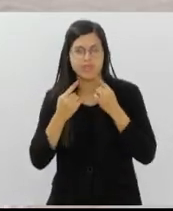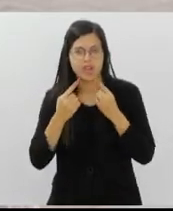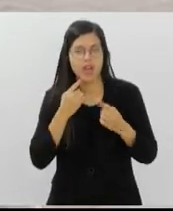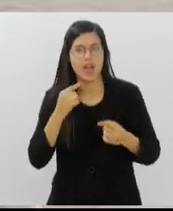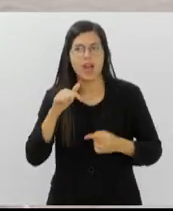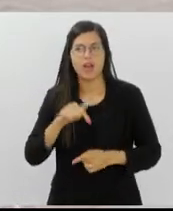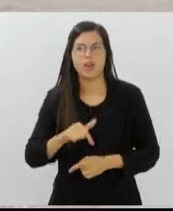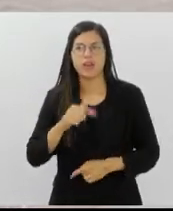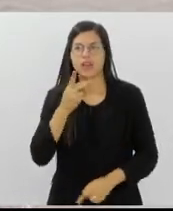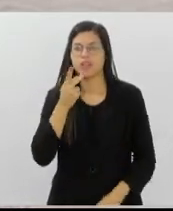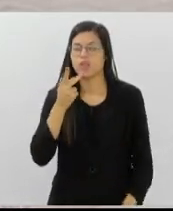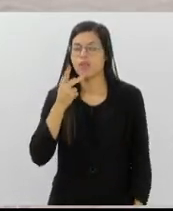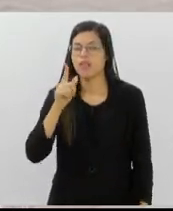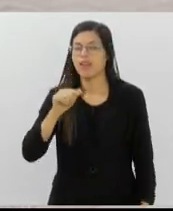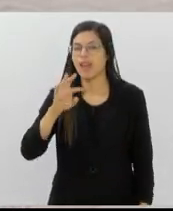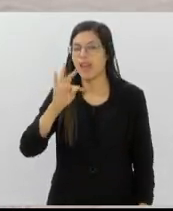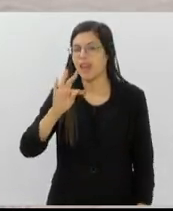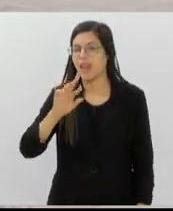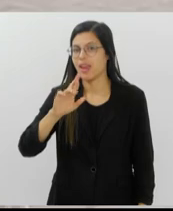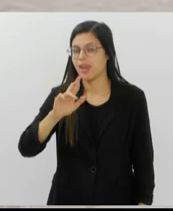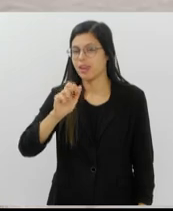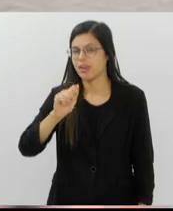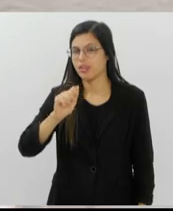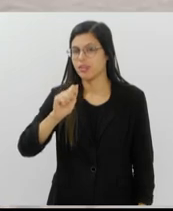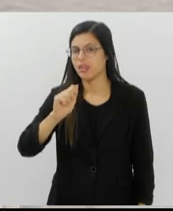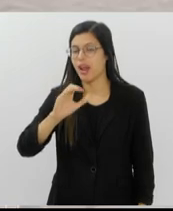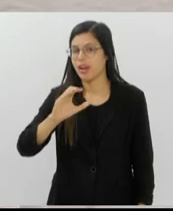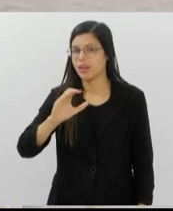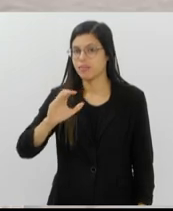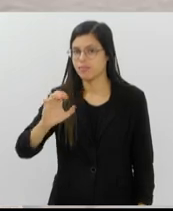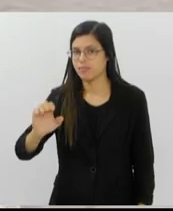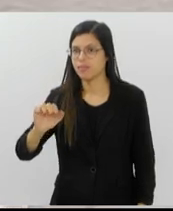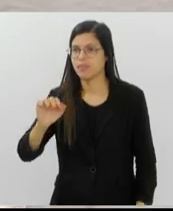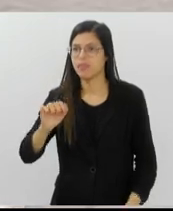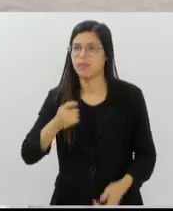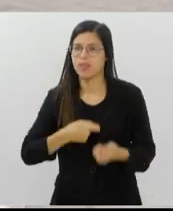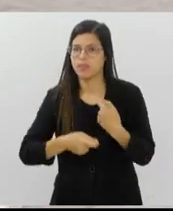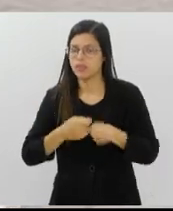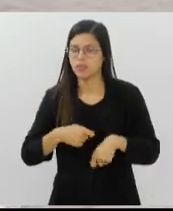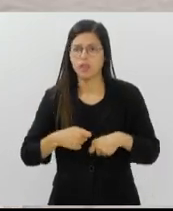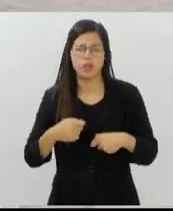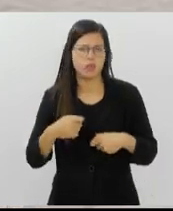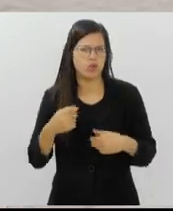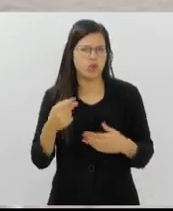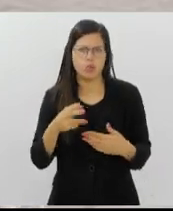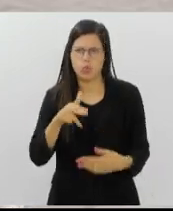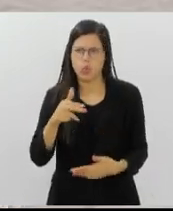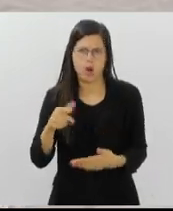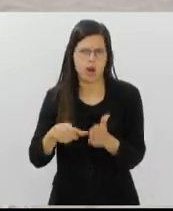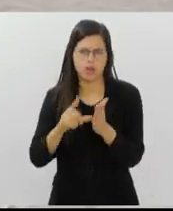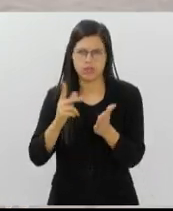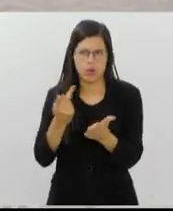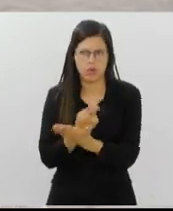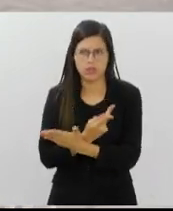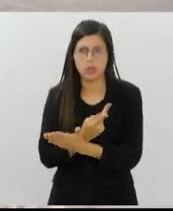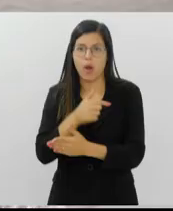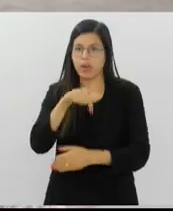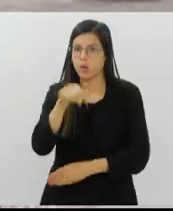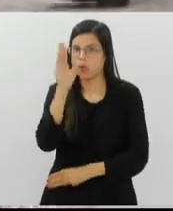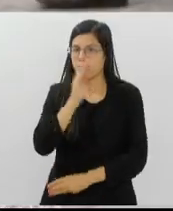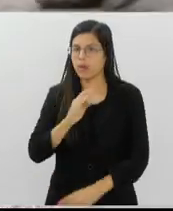chama do track financeiro, que normalmente é um diálogo que não aconteceu nas presidências anteriores do G20. Então, aqui no Brasil, a gente